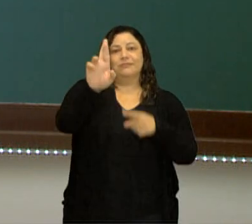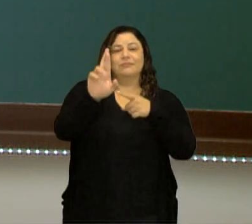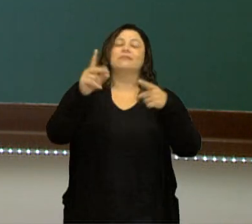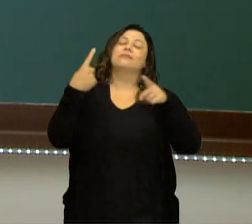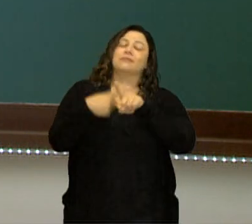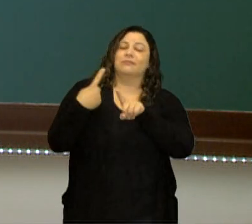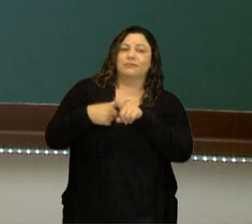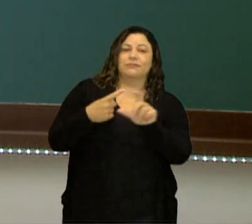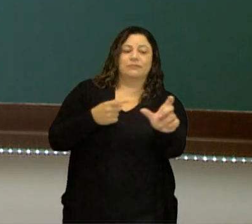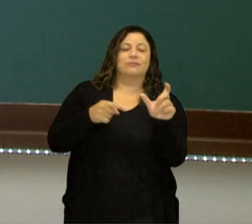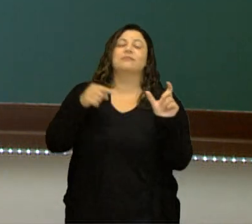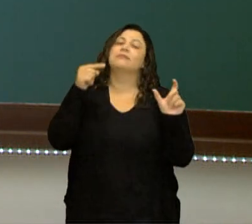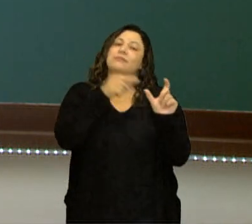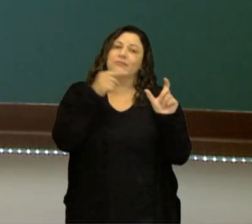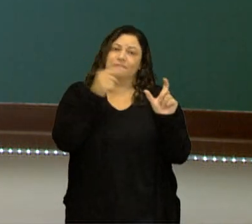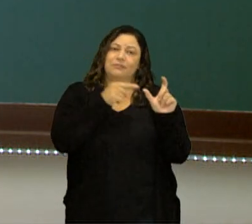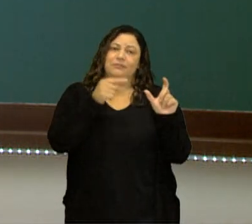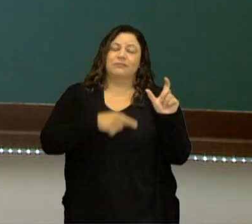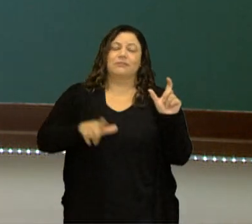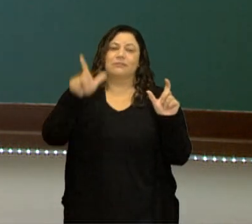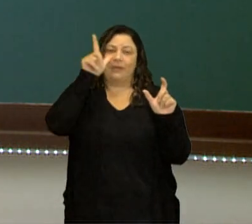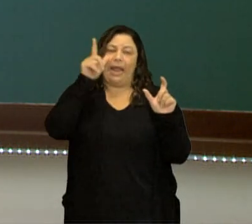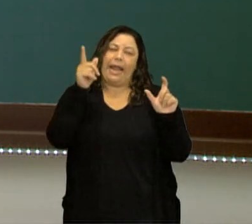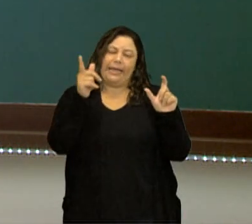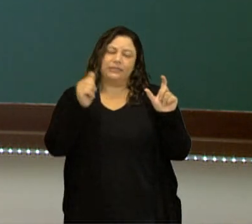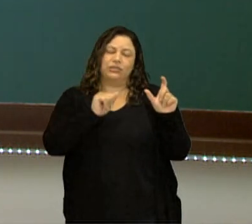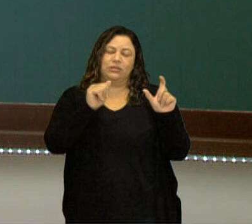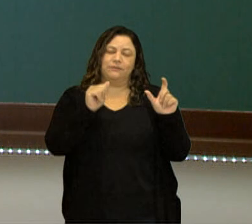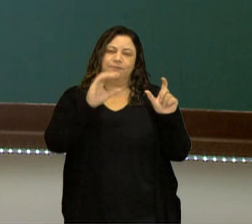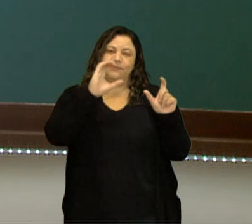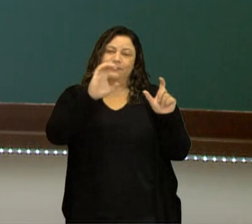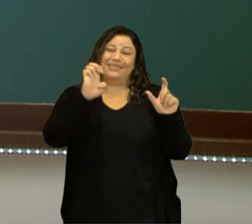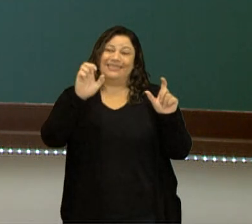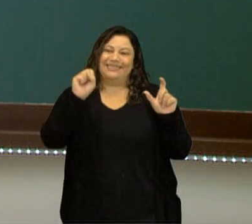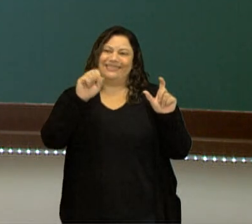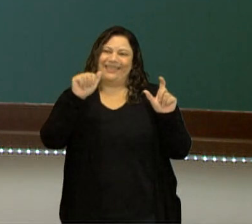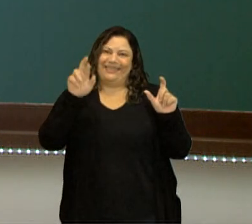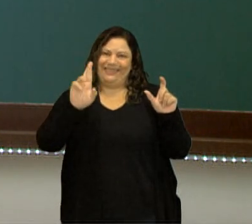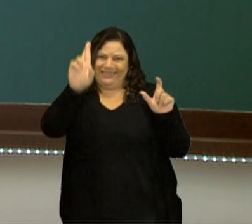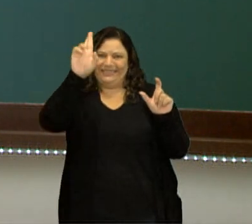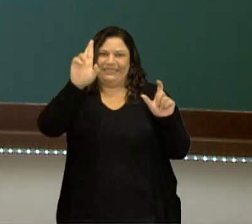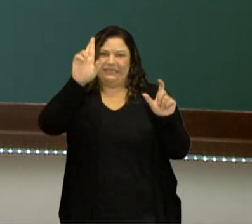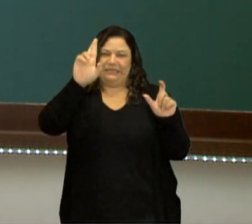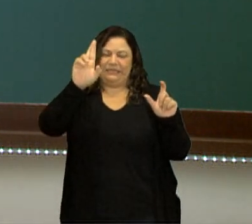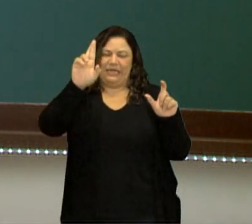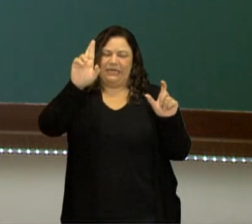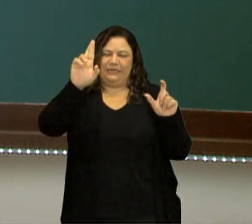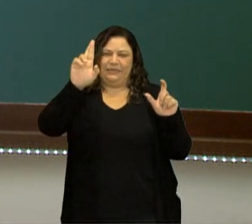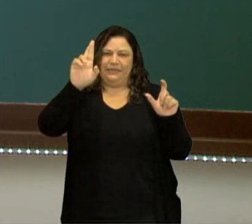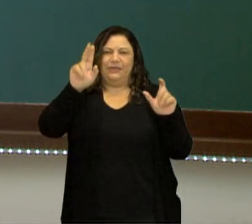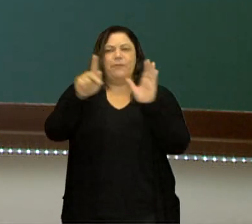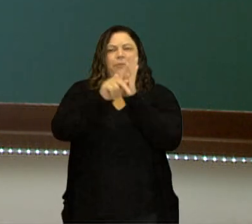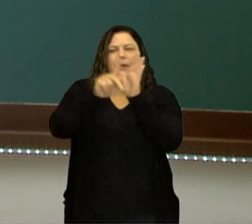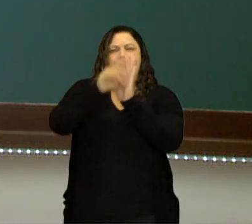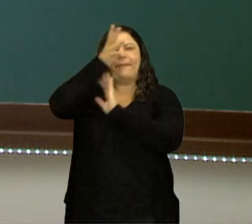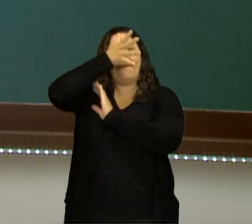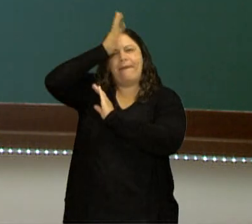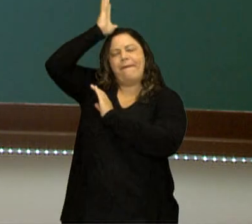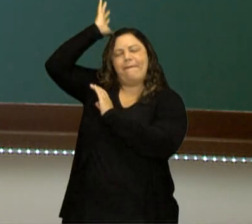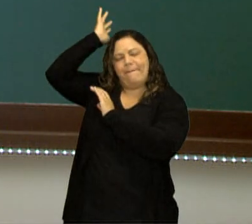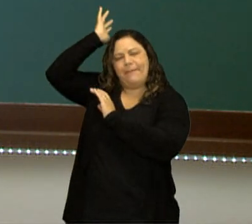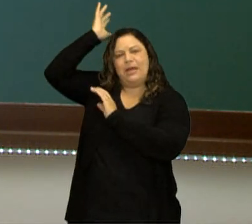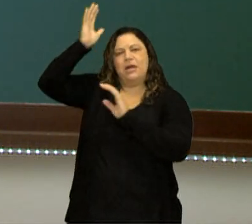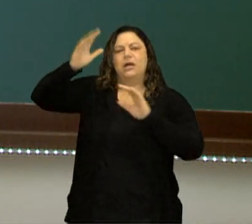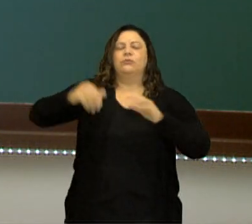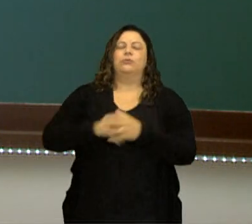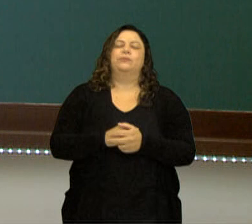a palavra czar vinha do latim César, os grandes Césares do Império Romano, era uma referência